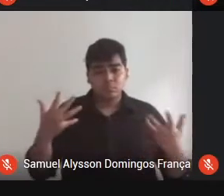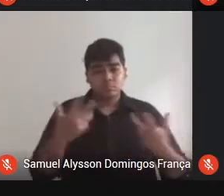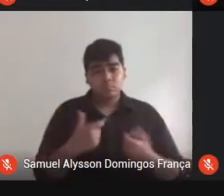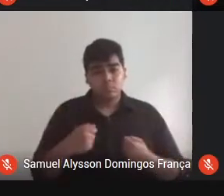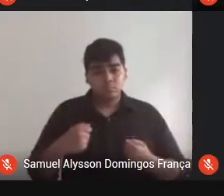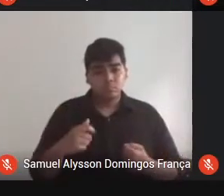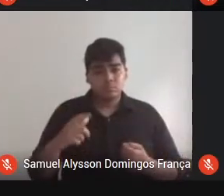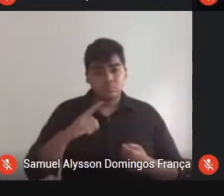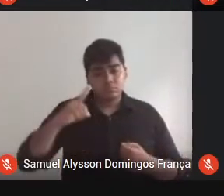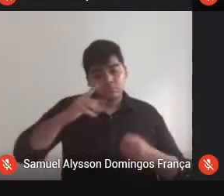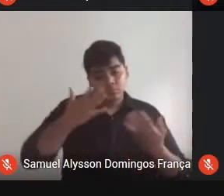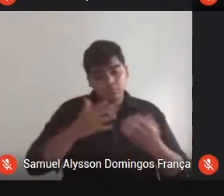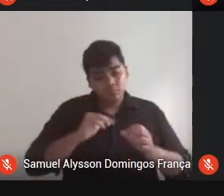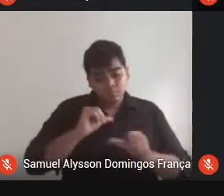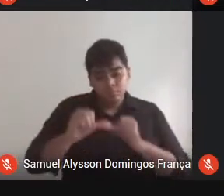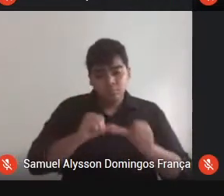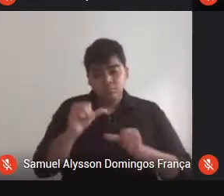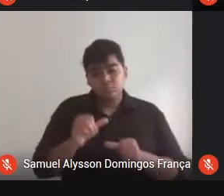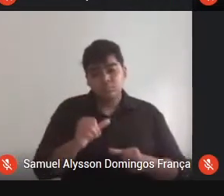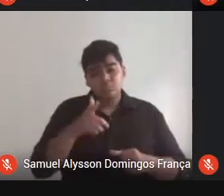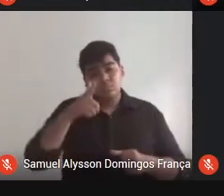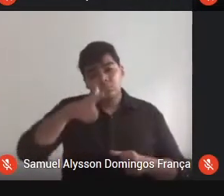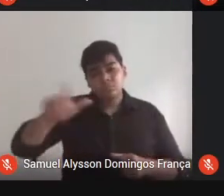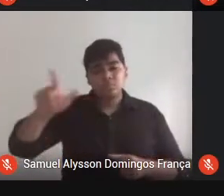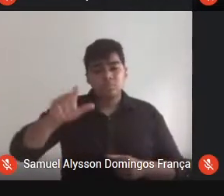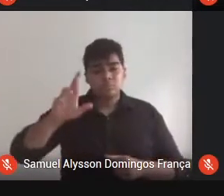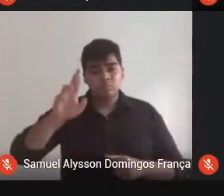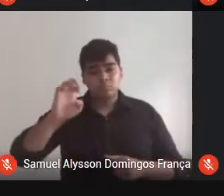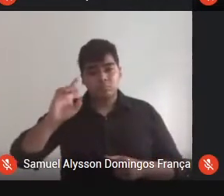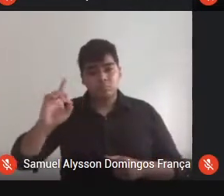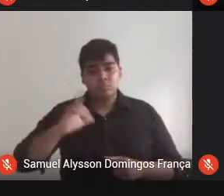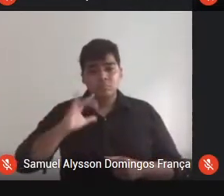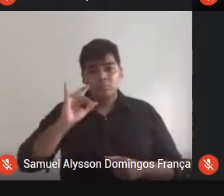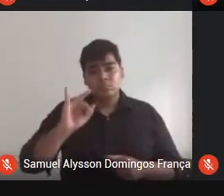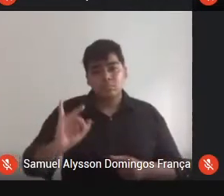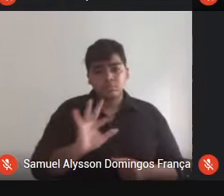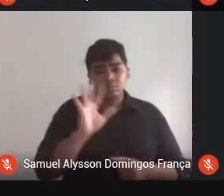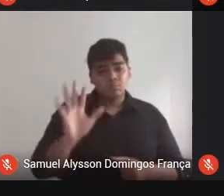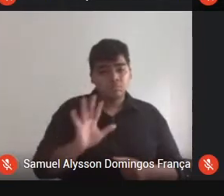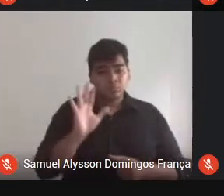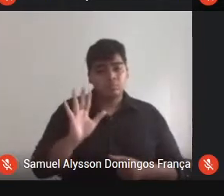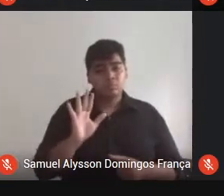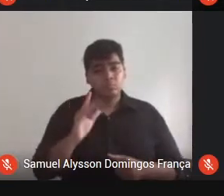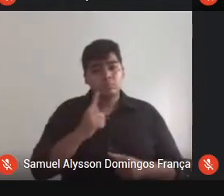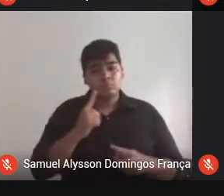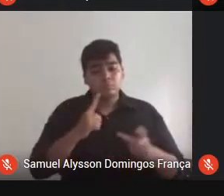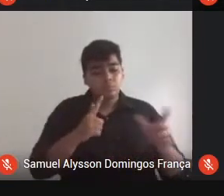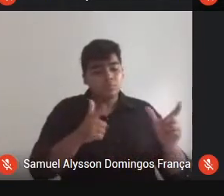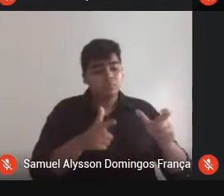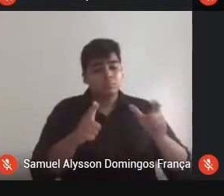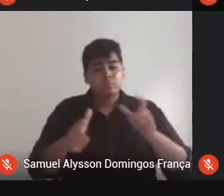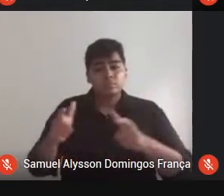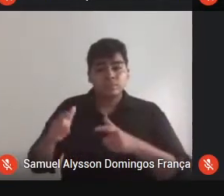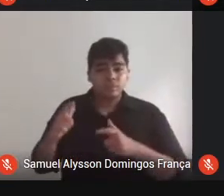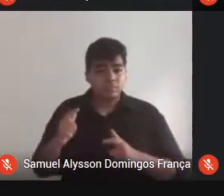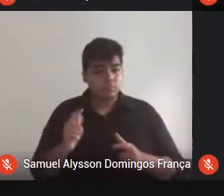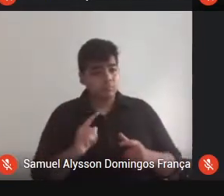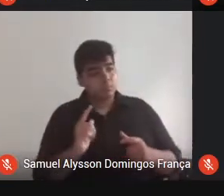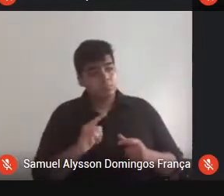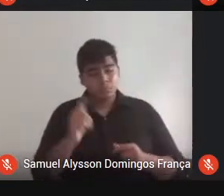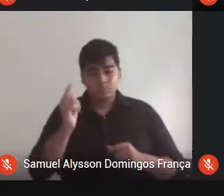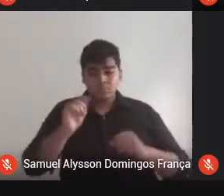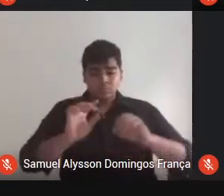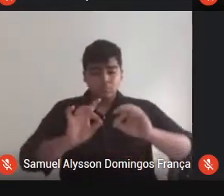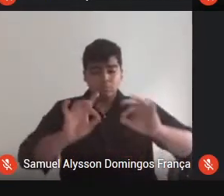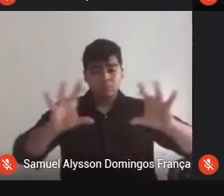para o Revit. As imagens, os ambientes que ele exporta para a realidade aumentada, aquele que